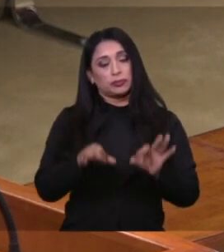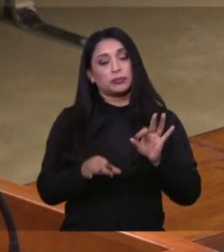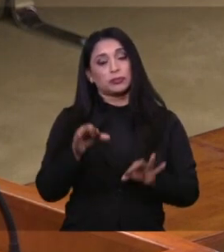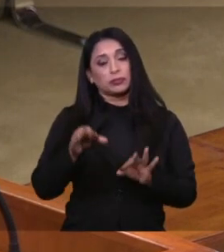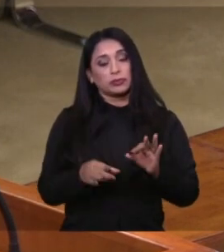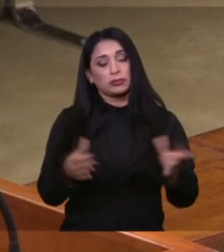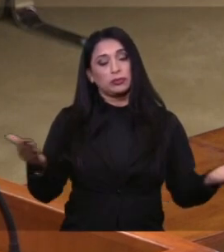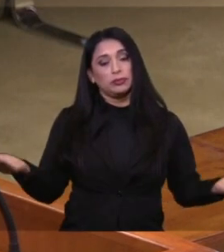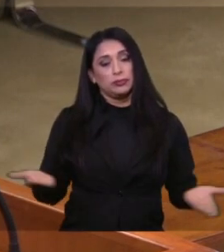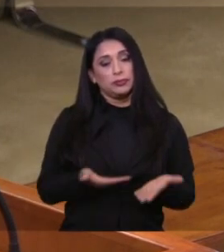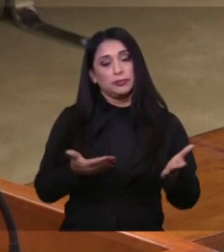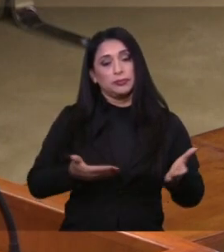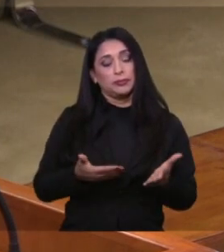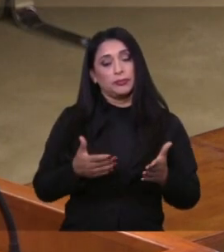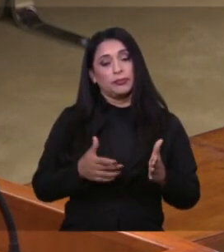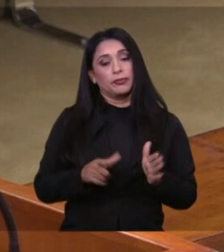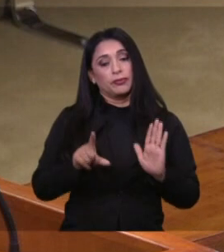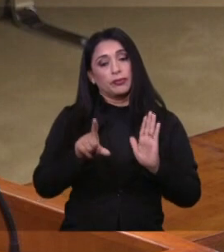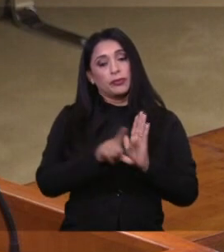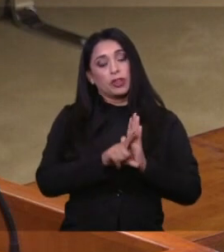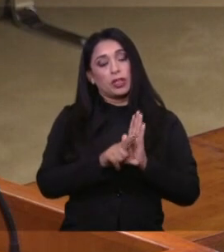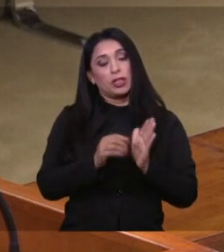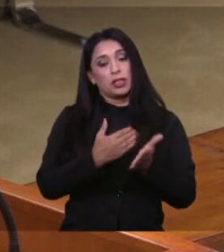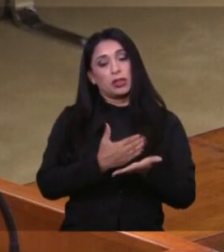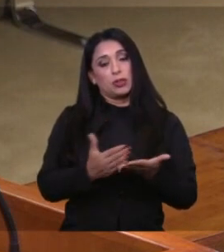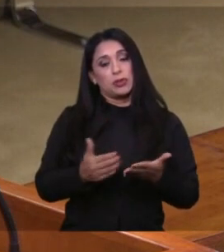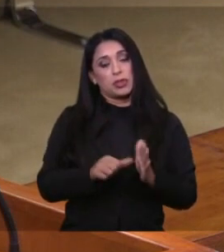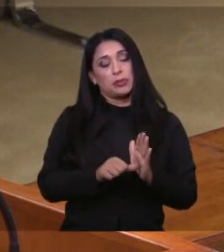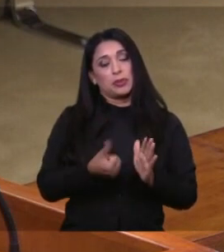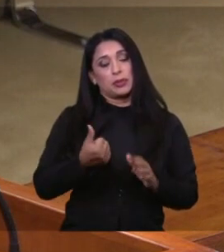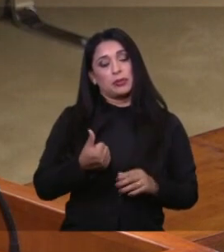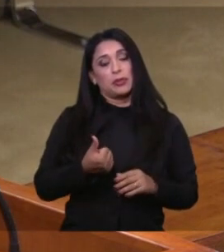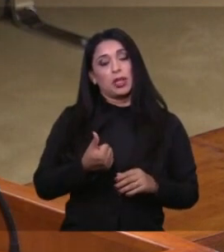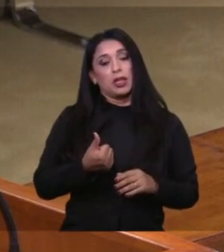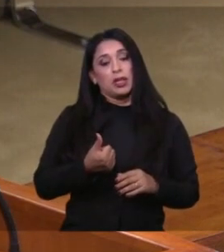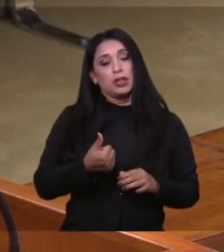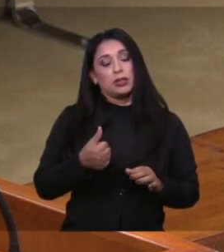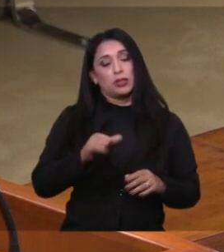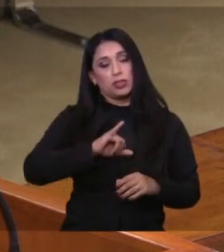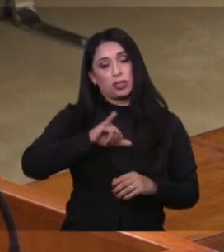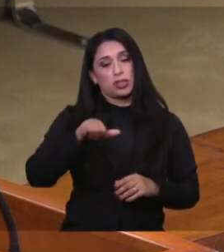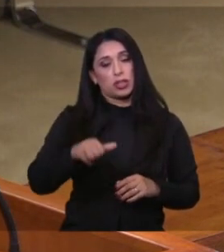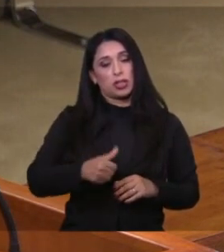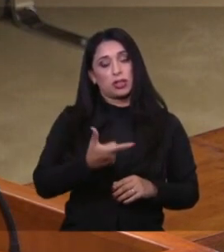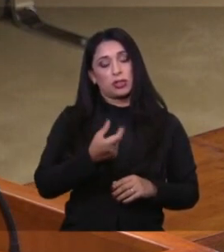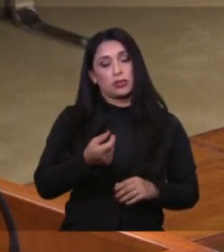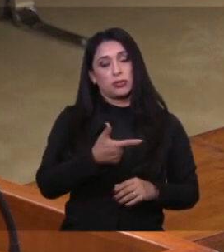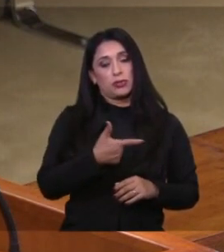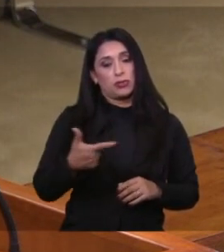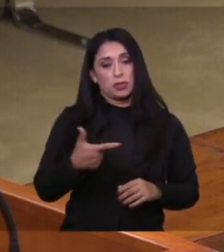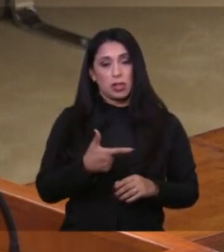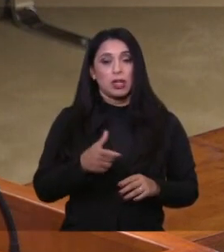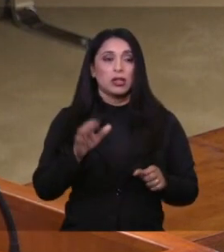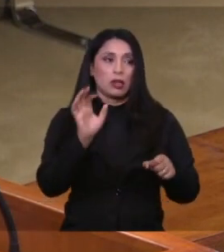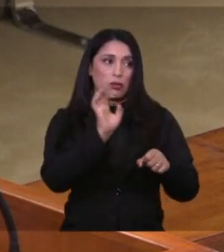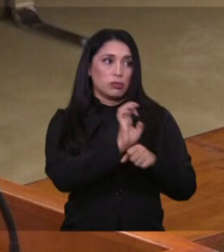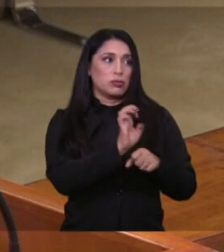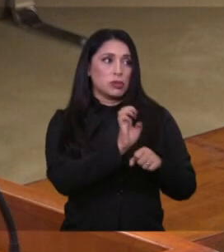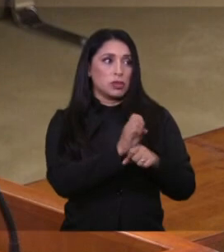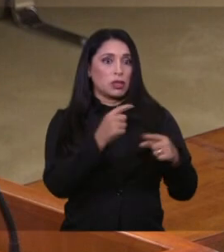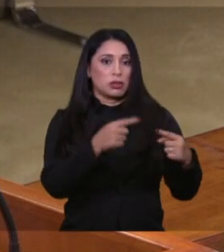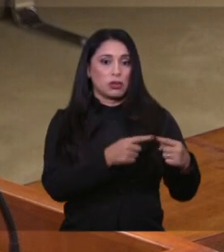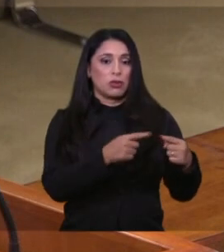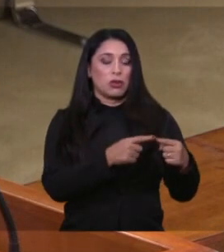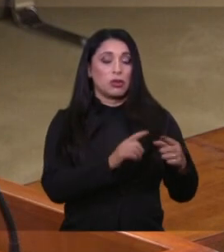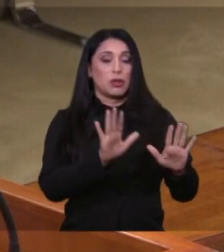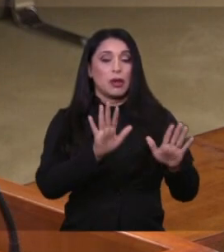que os efeitos da lei começariam em 1º de janeiro de 22, o que está em total acordo com o que os Estados querem. Tivesse a lei,